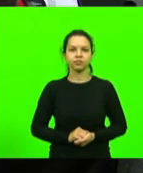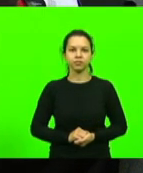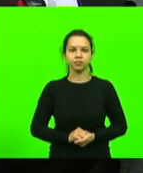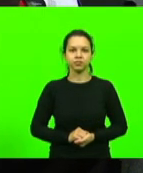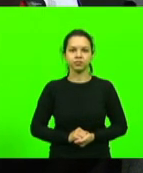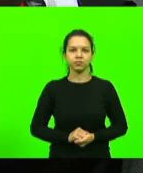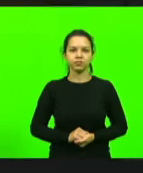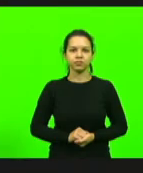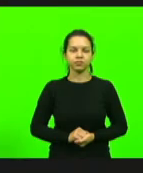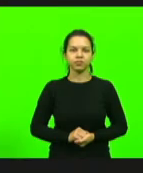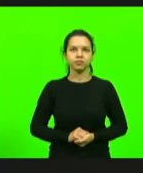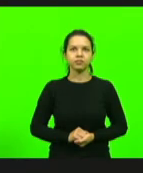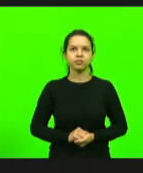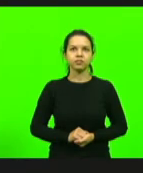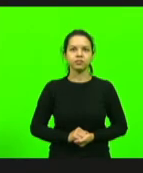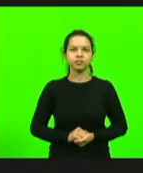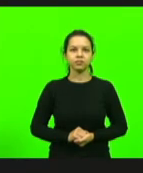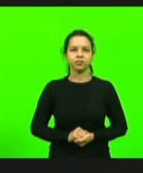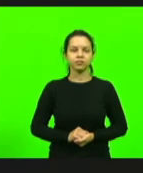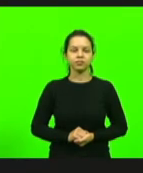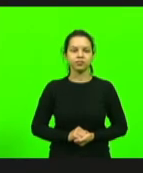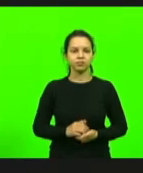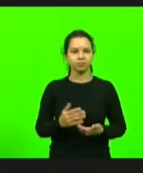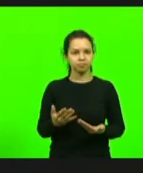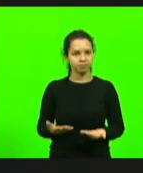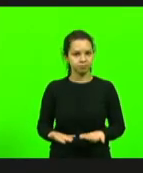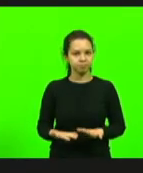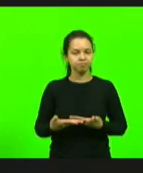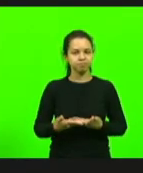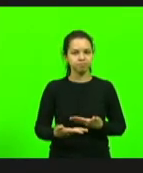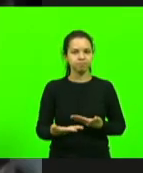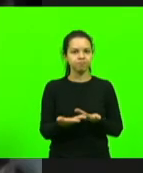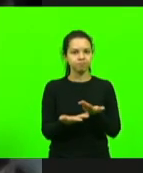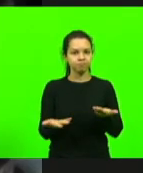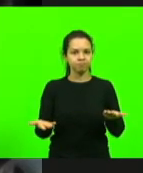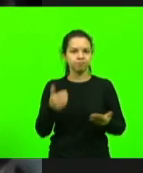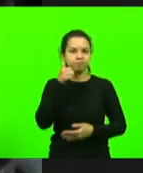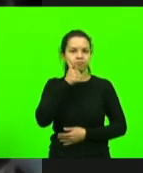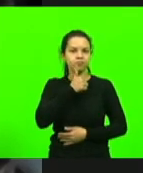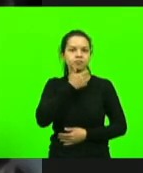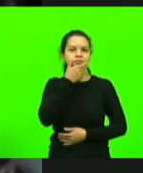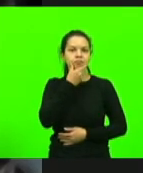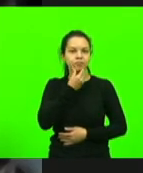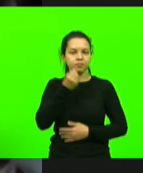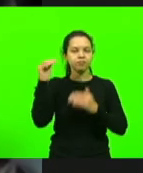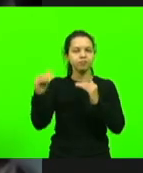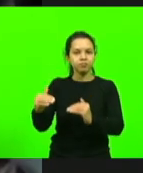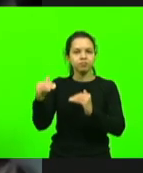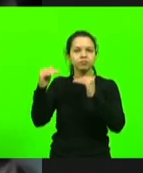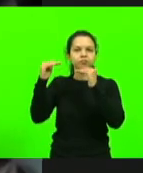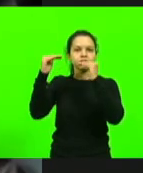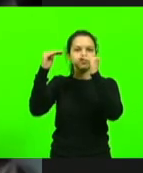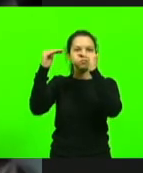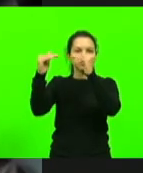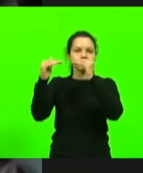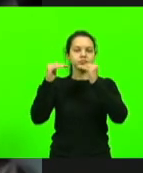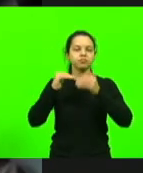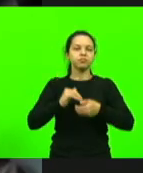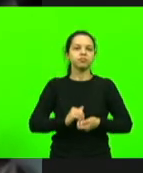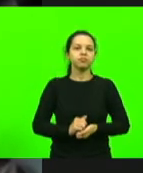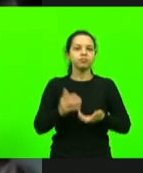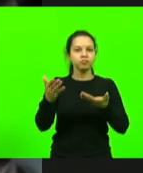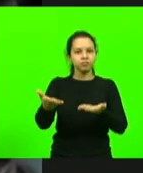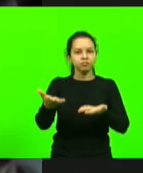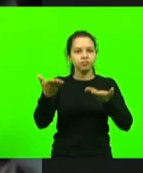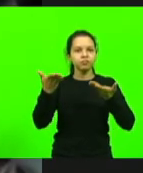é muito bem senhoras e senhores autoridades e